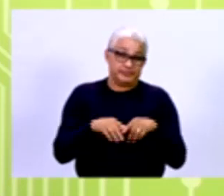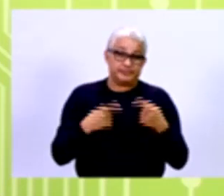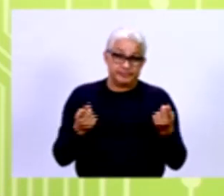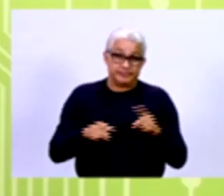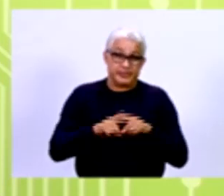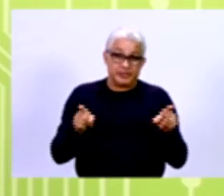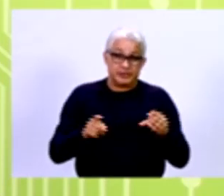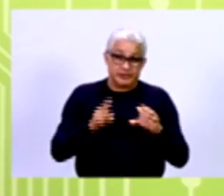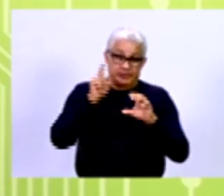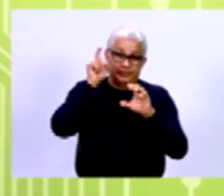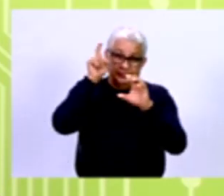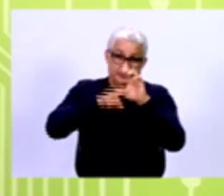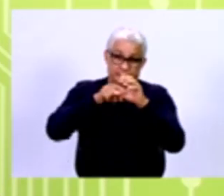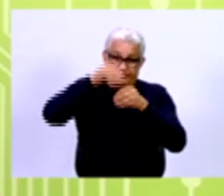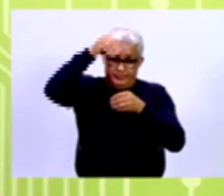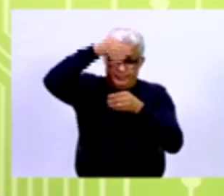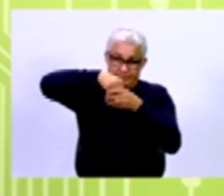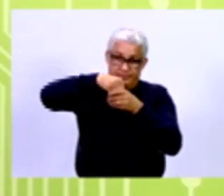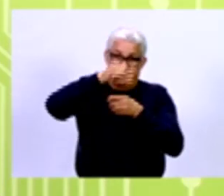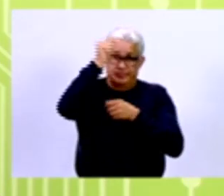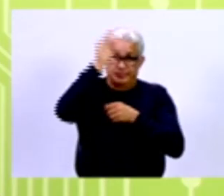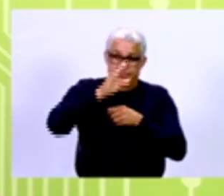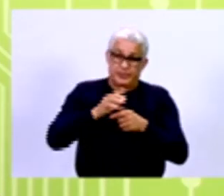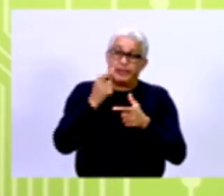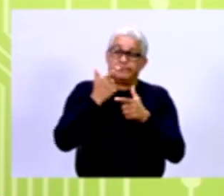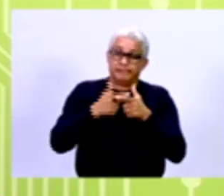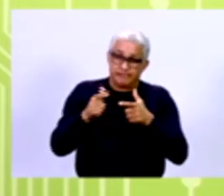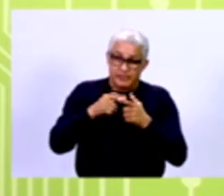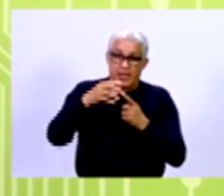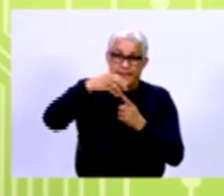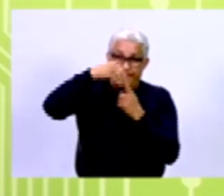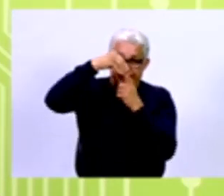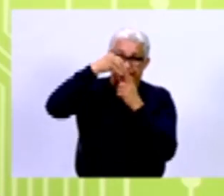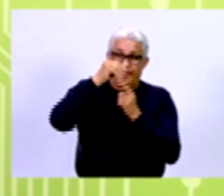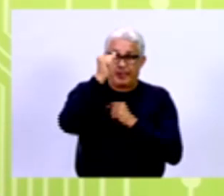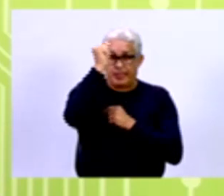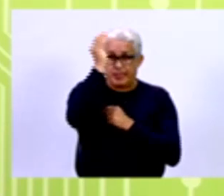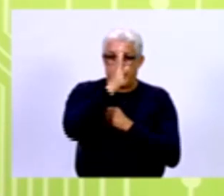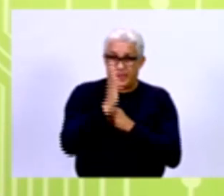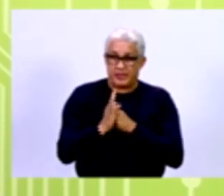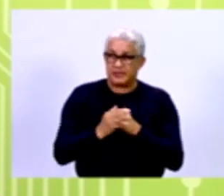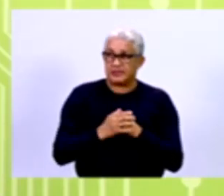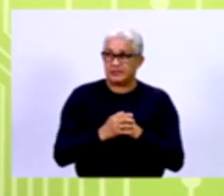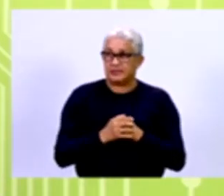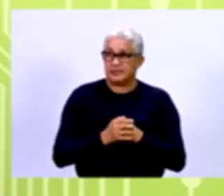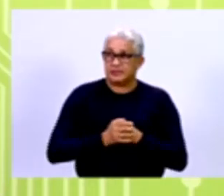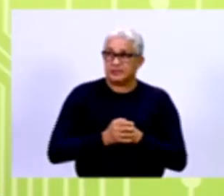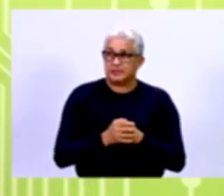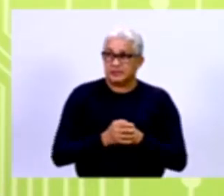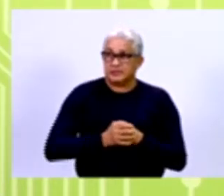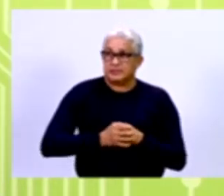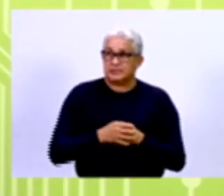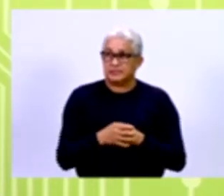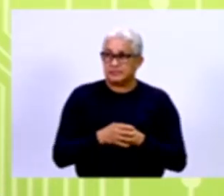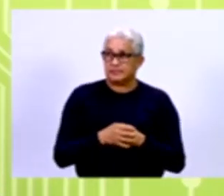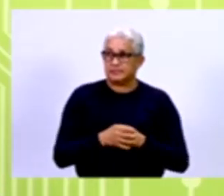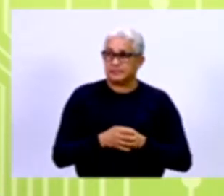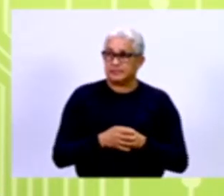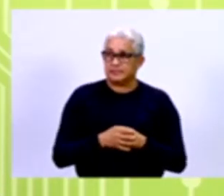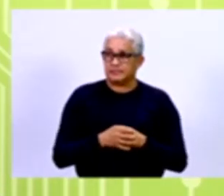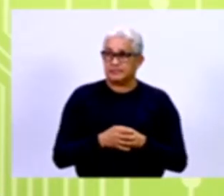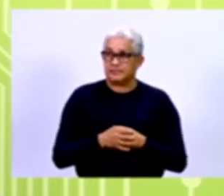nossa dívida interna passou a ser o nosso problema, o problema a ser resolvido, né?